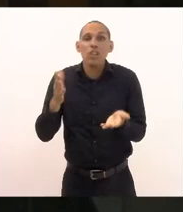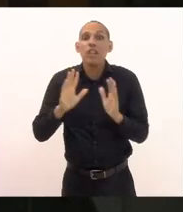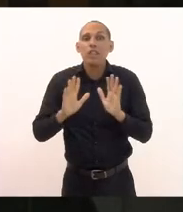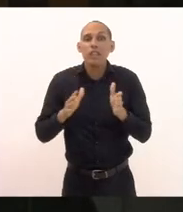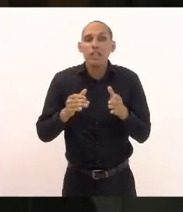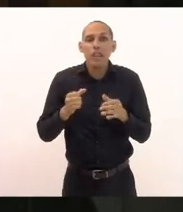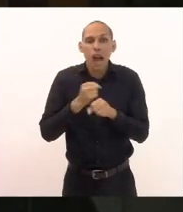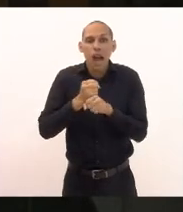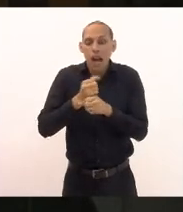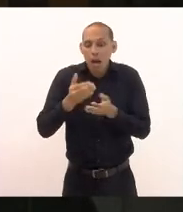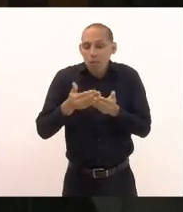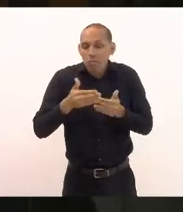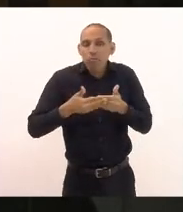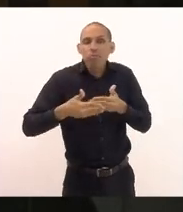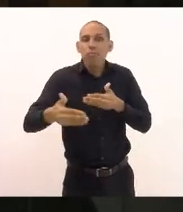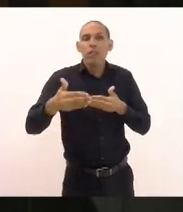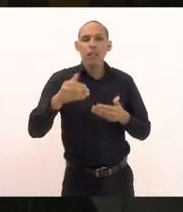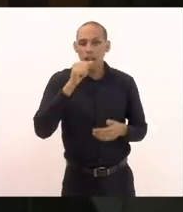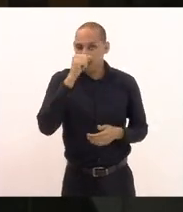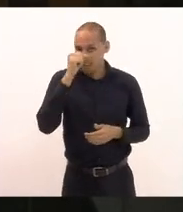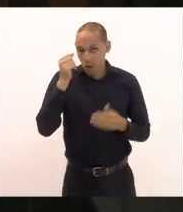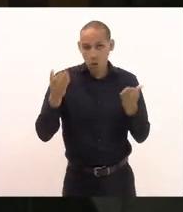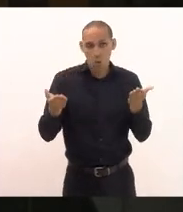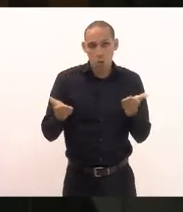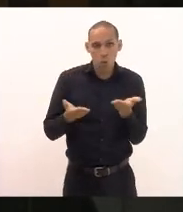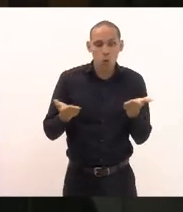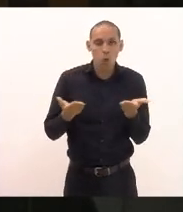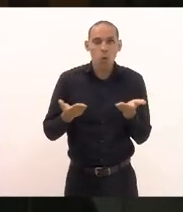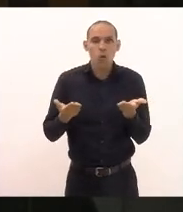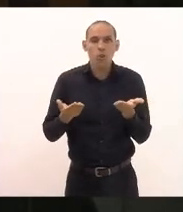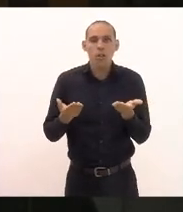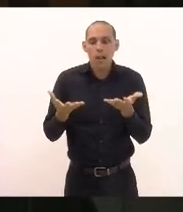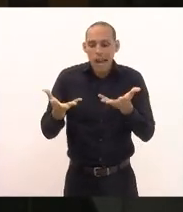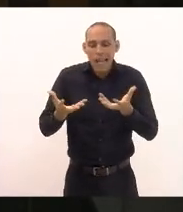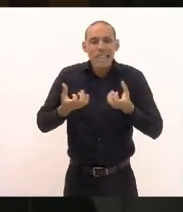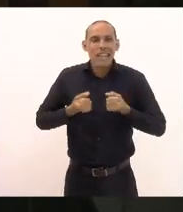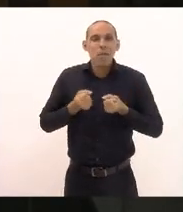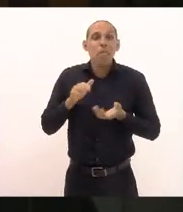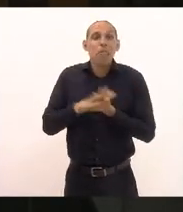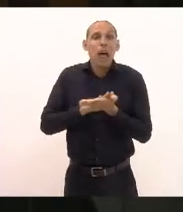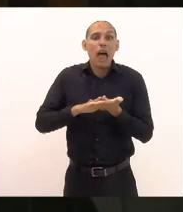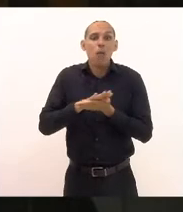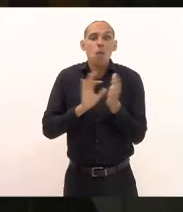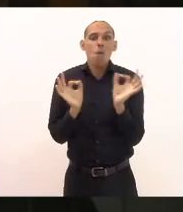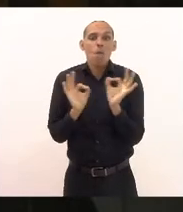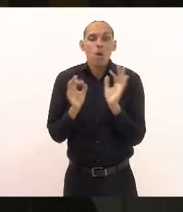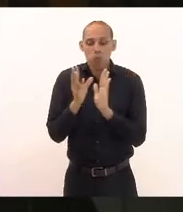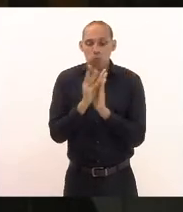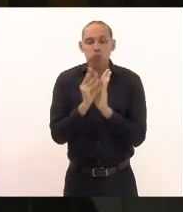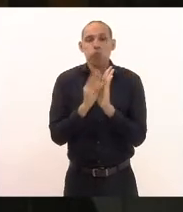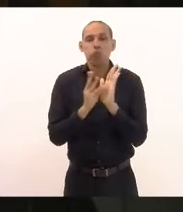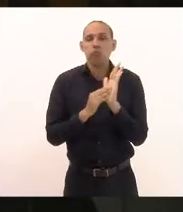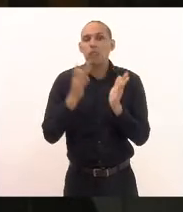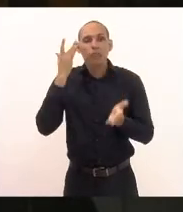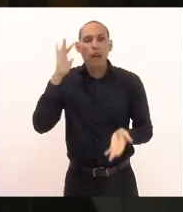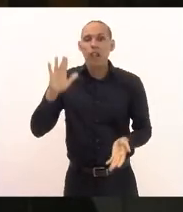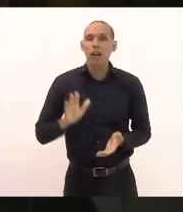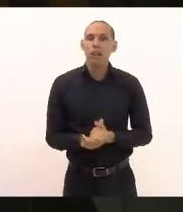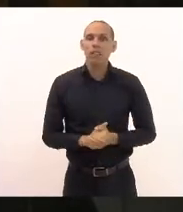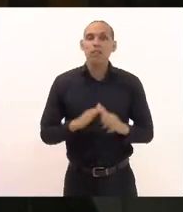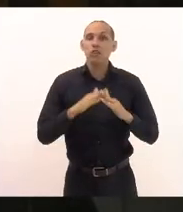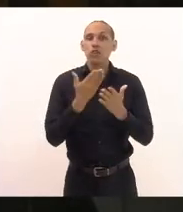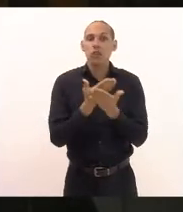curso. Tem escola que até hoje não recebeu o inventário, não consegue saber qual é o conteúdo das disciplinas. Isso